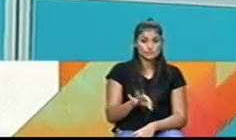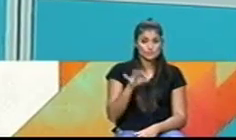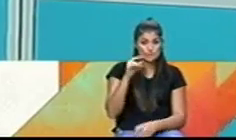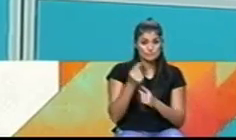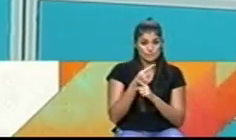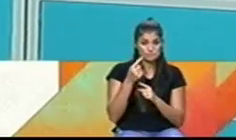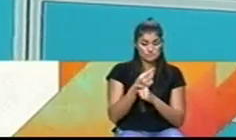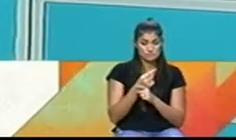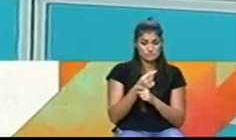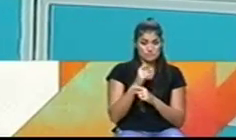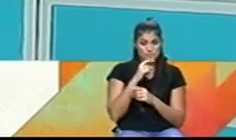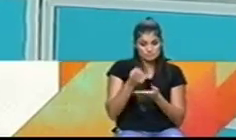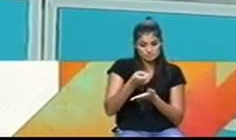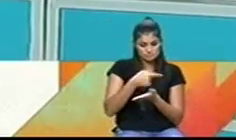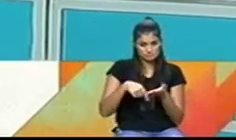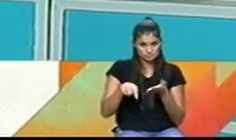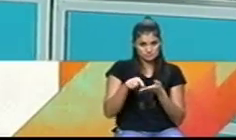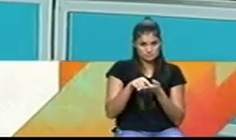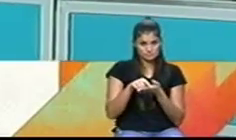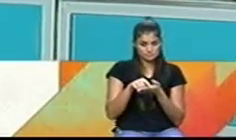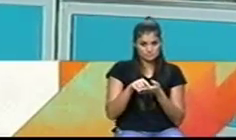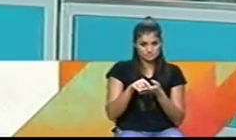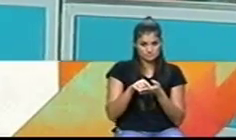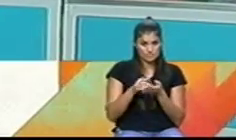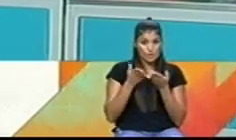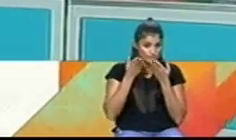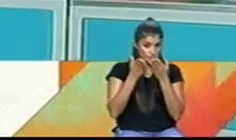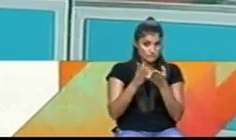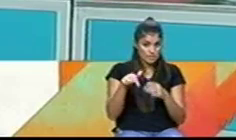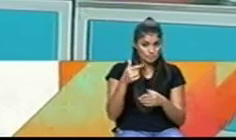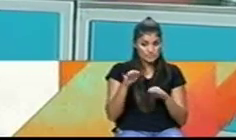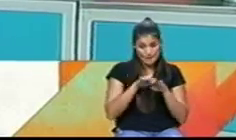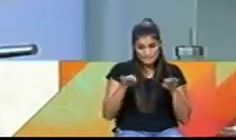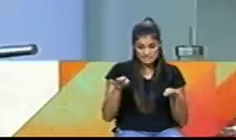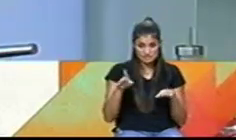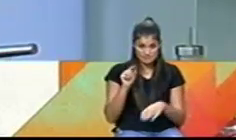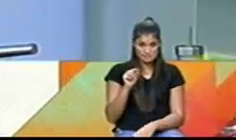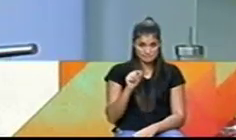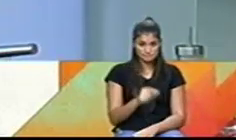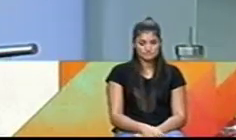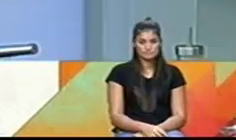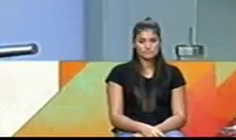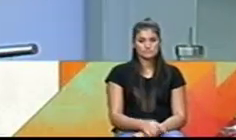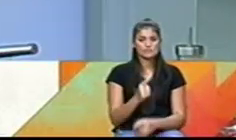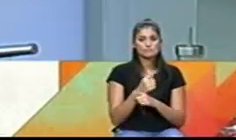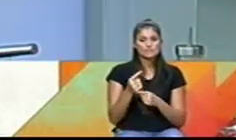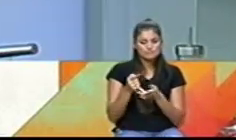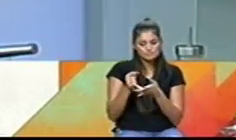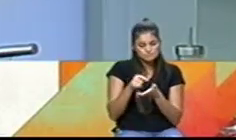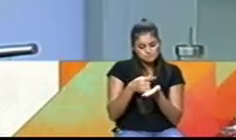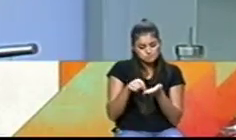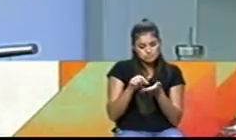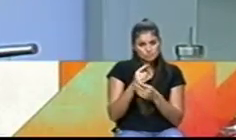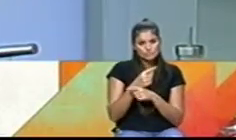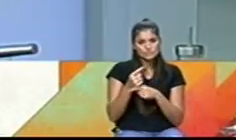utensílio, que pode ser uma tarteira, pode ser feita num pirex, que possa ir ao forno e depois à mesa. Porquê que trouxeste estas forminhas? Olha, eu trouxe